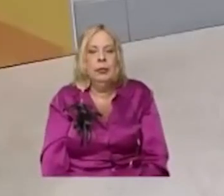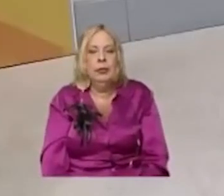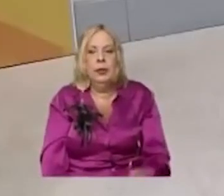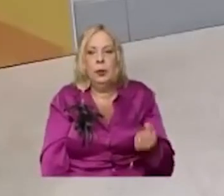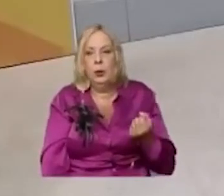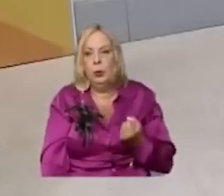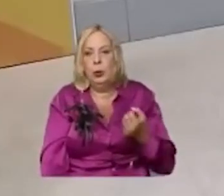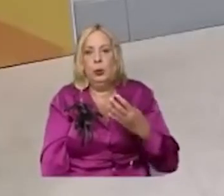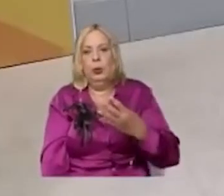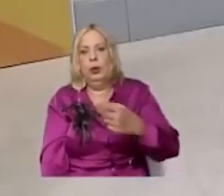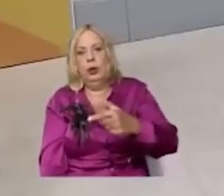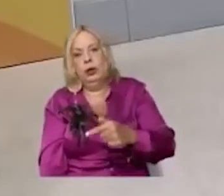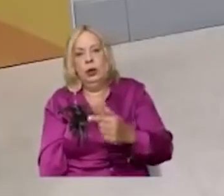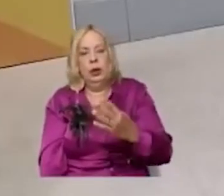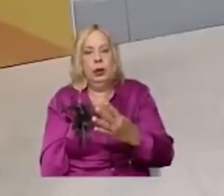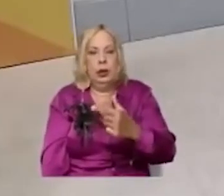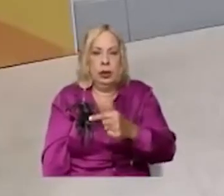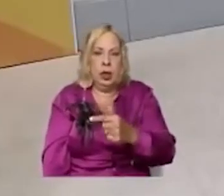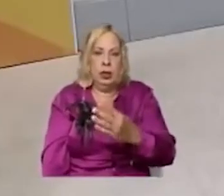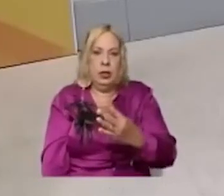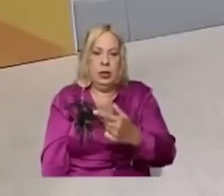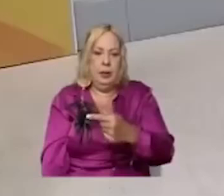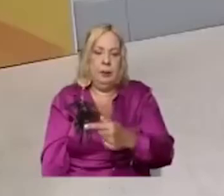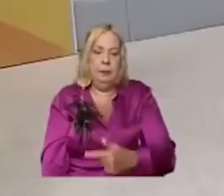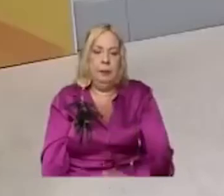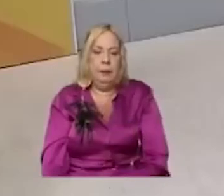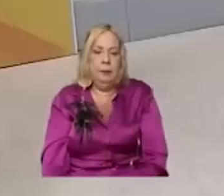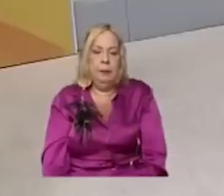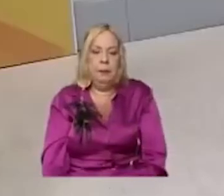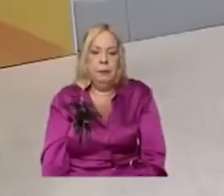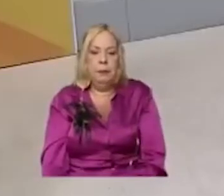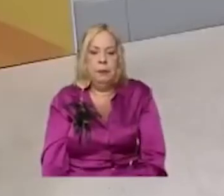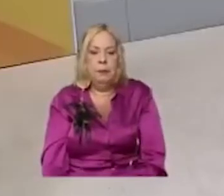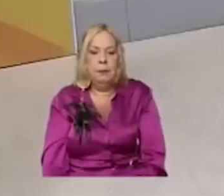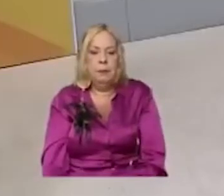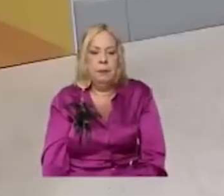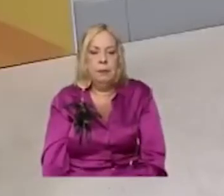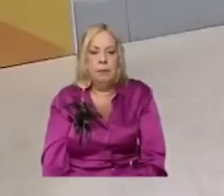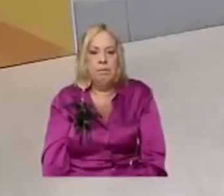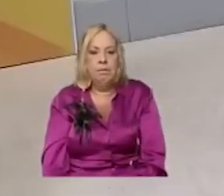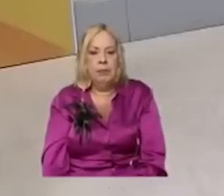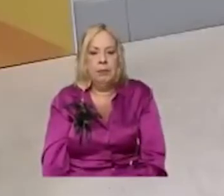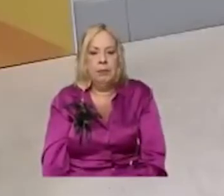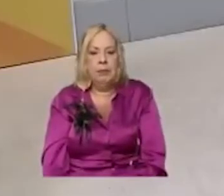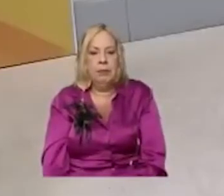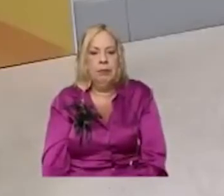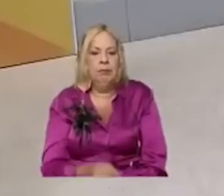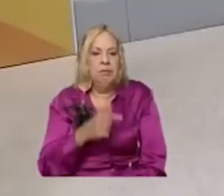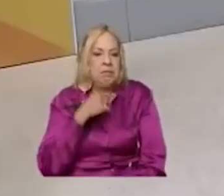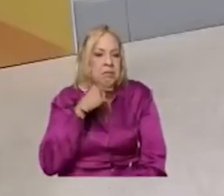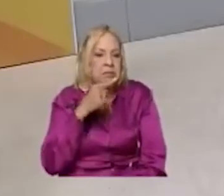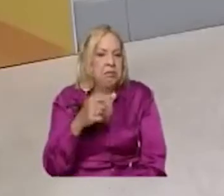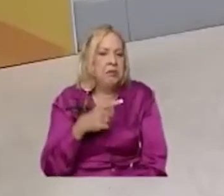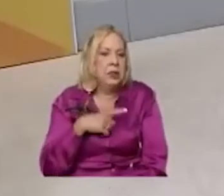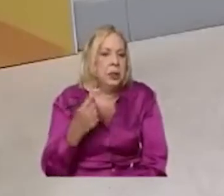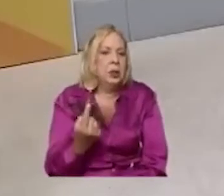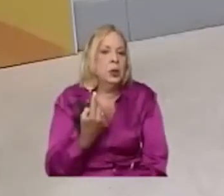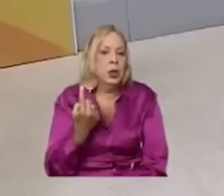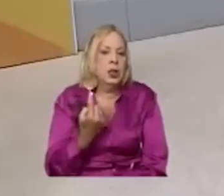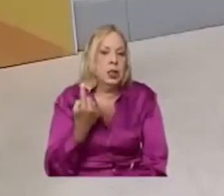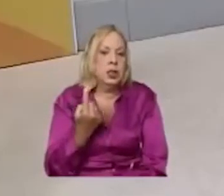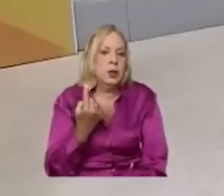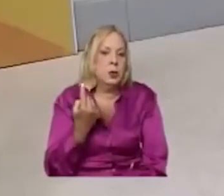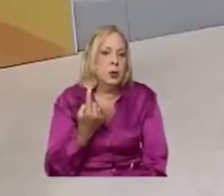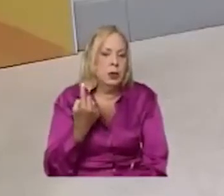essa? 47 decide, 47. Ai, menino, não foi. Tá aí sozinho